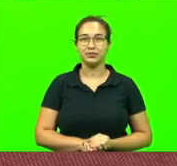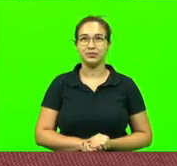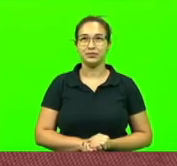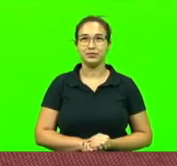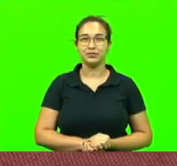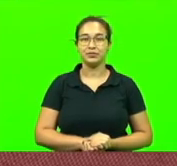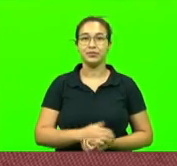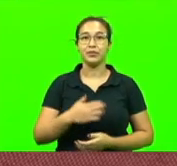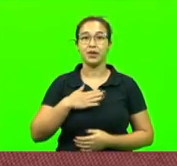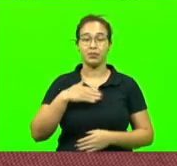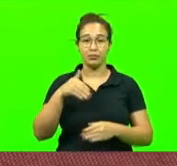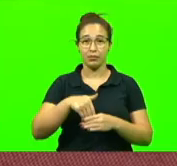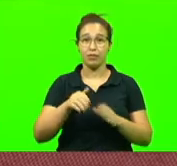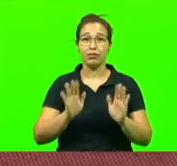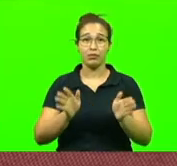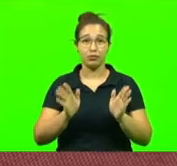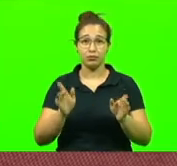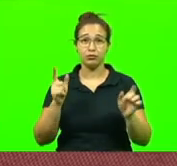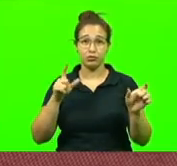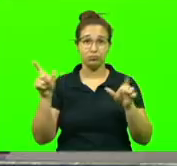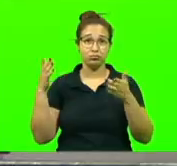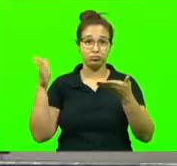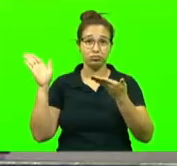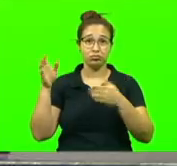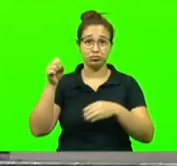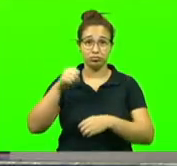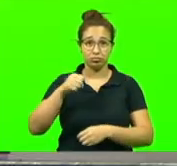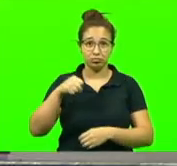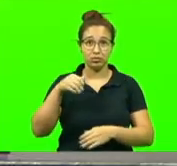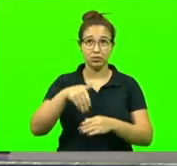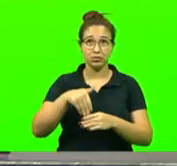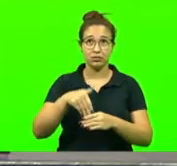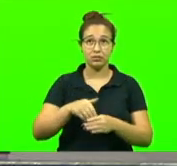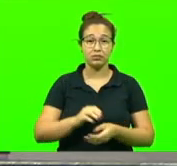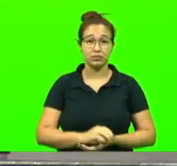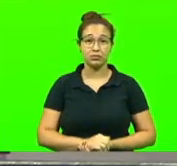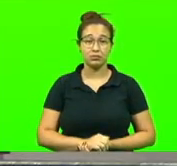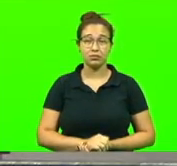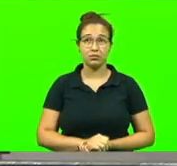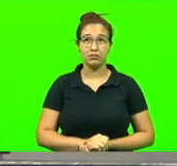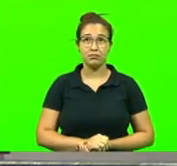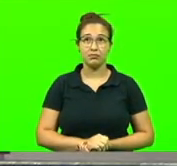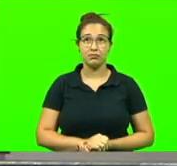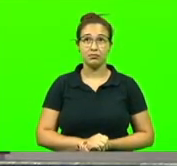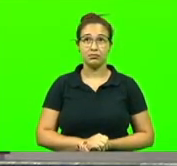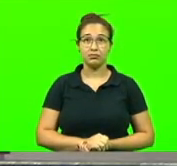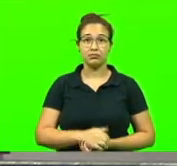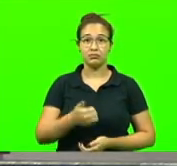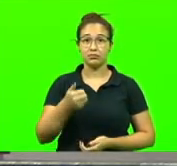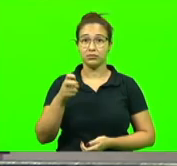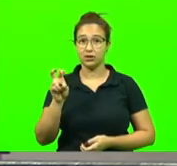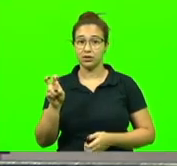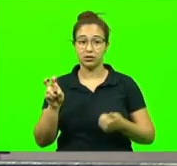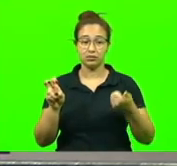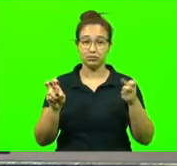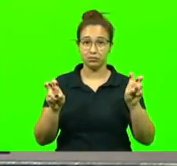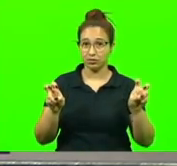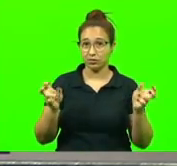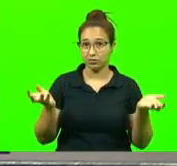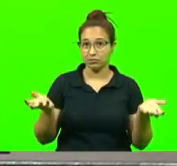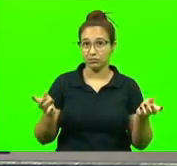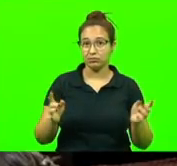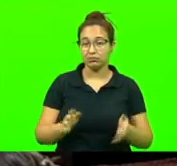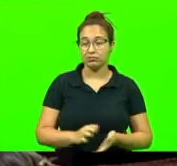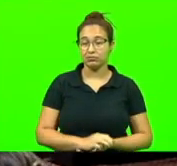Meu voto já está no painel, voto sim. Senhor presidente, pela ordem. 15 votos sim, 15 votos não. Pela ordem, senhor